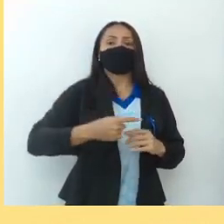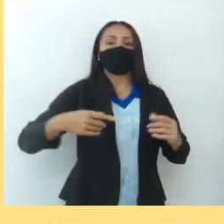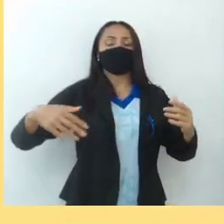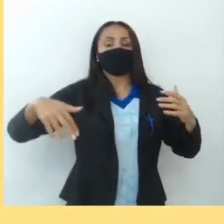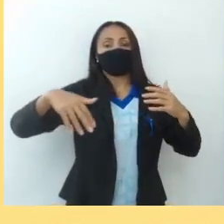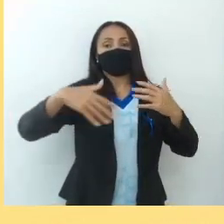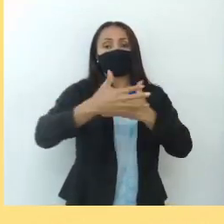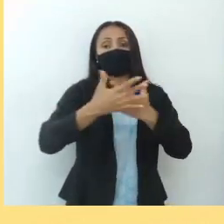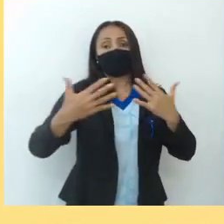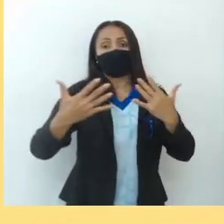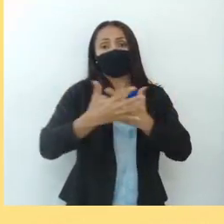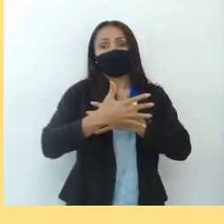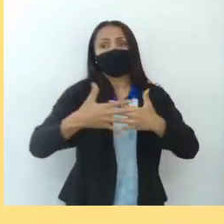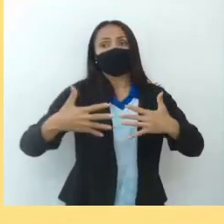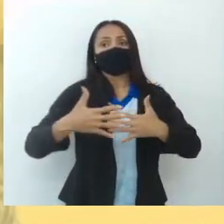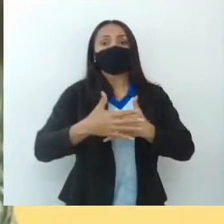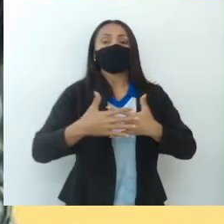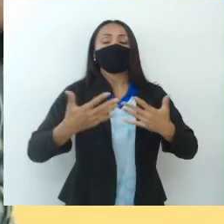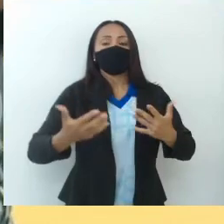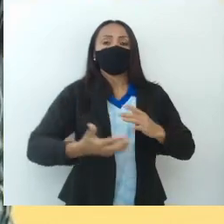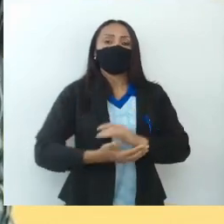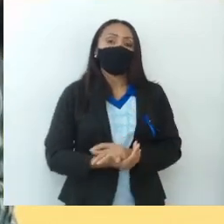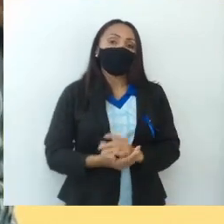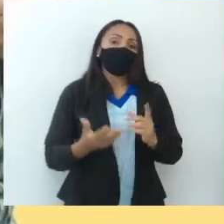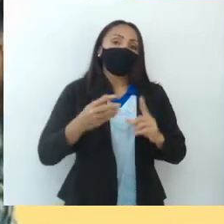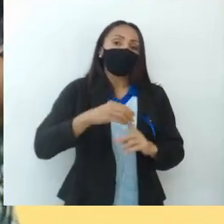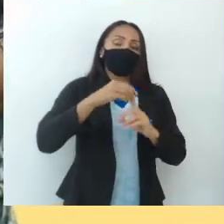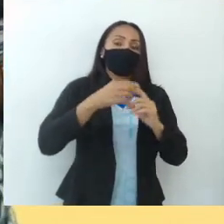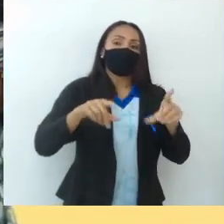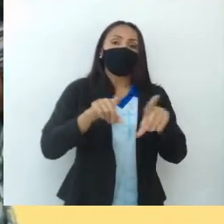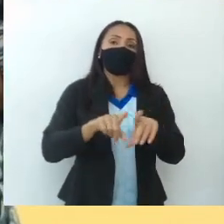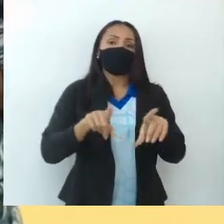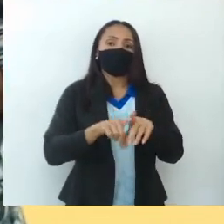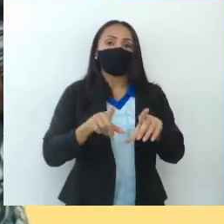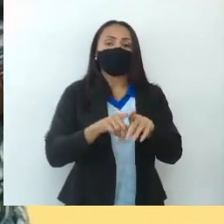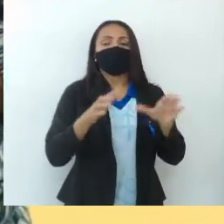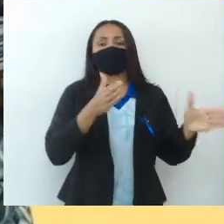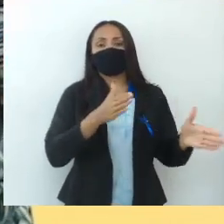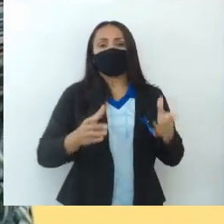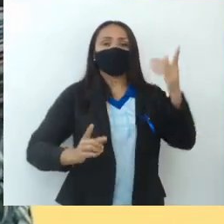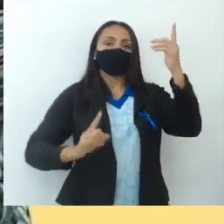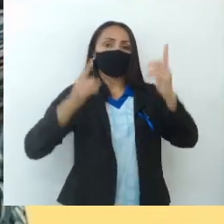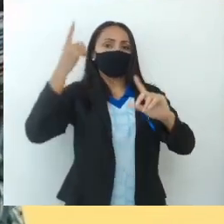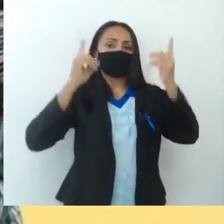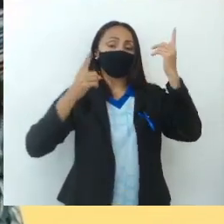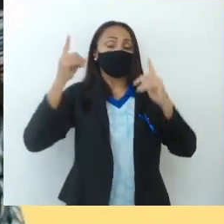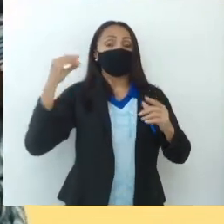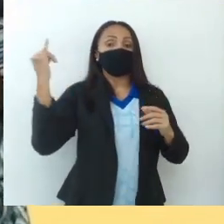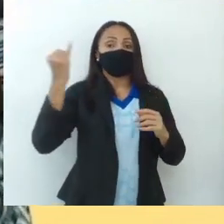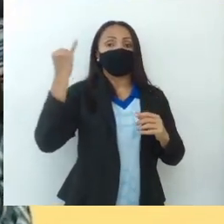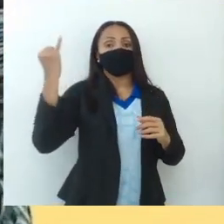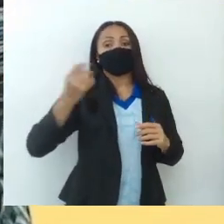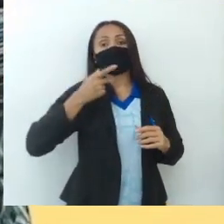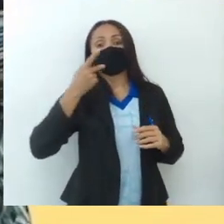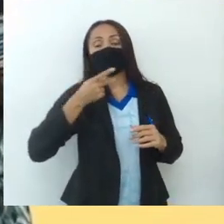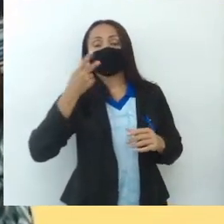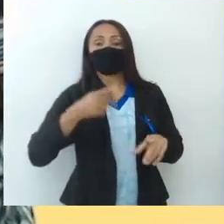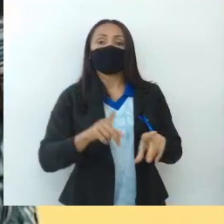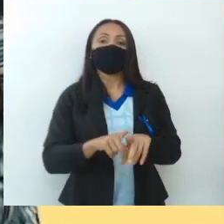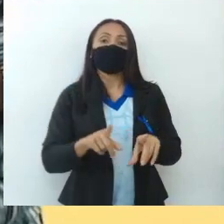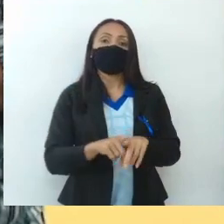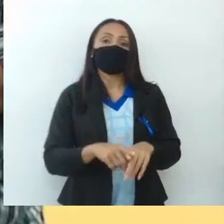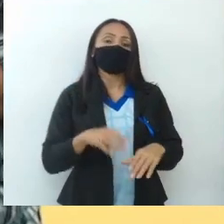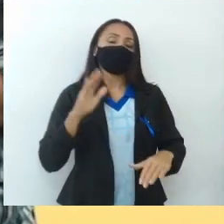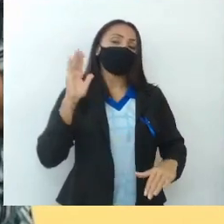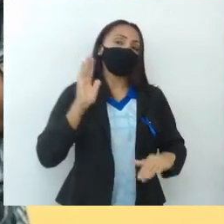já teve sua importância e que continua tendo a importância, principalmente também na época de carnaval. E é importante salientar, professor, justamente o seguinte, mais uma